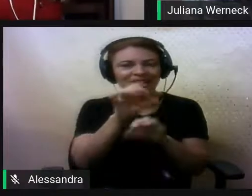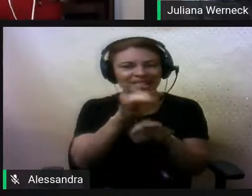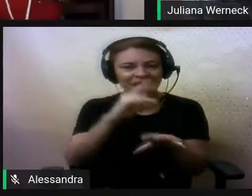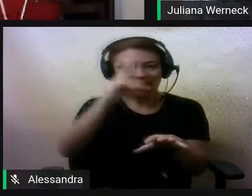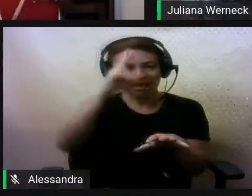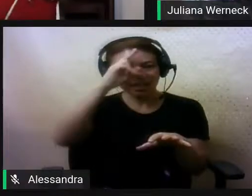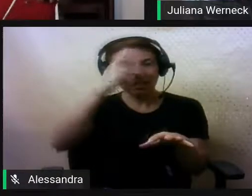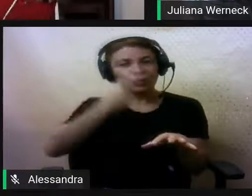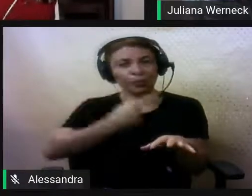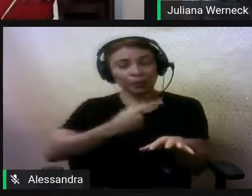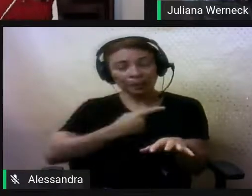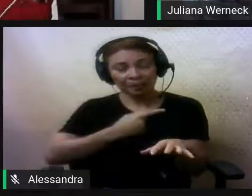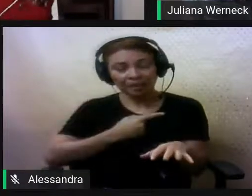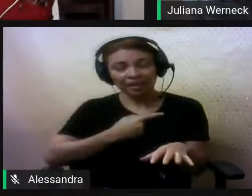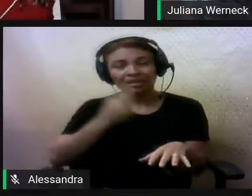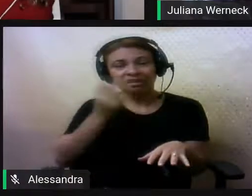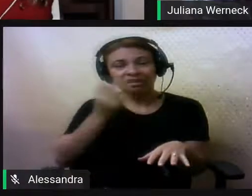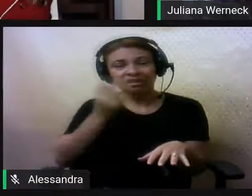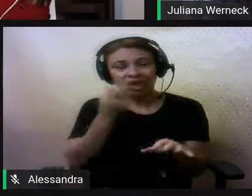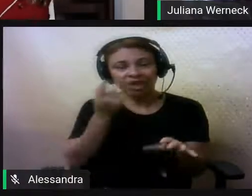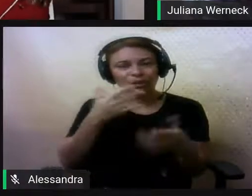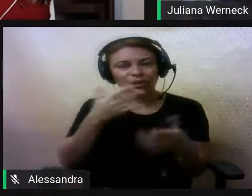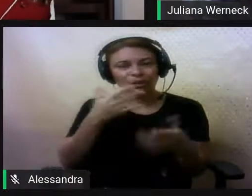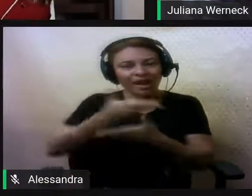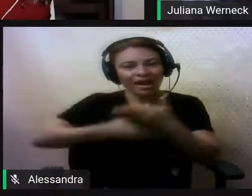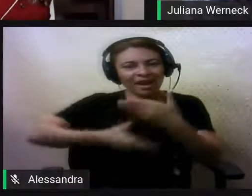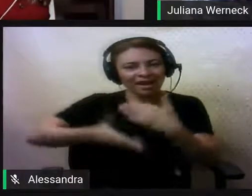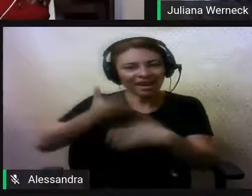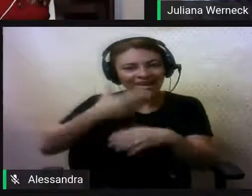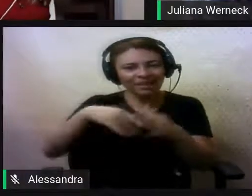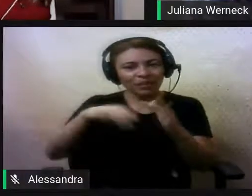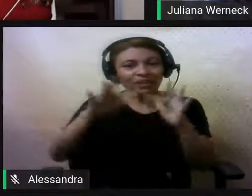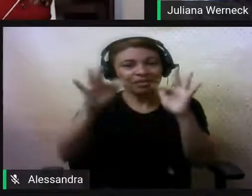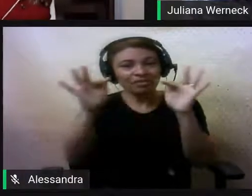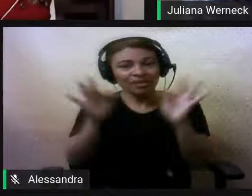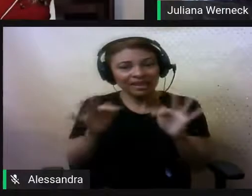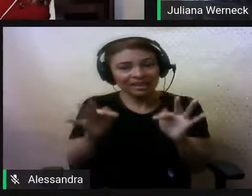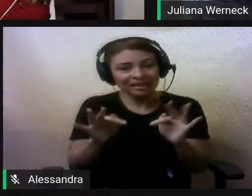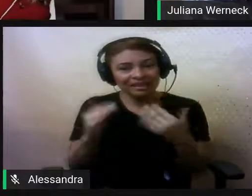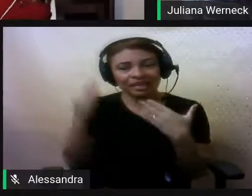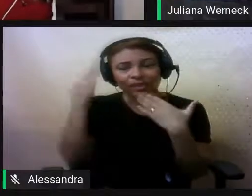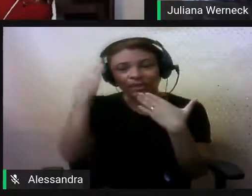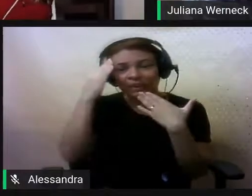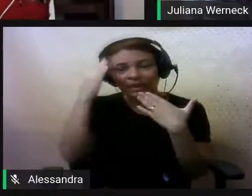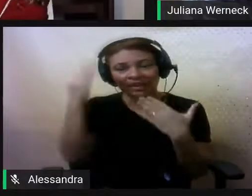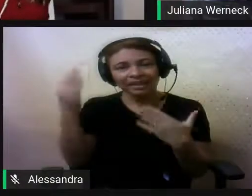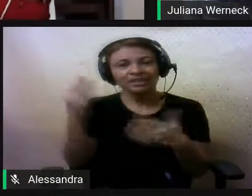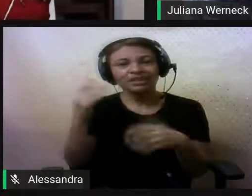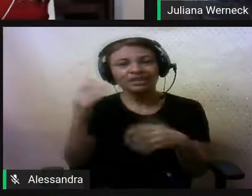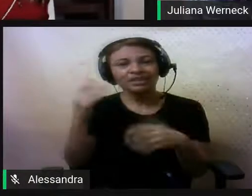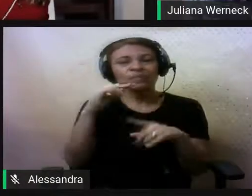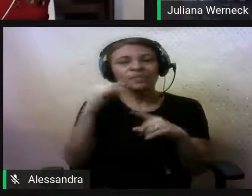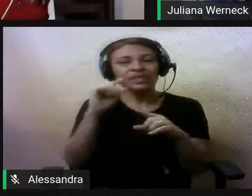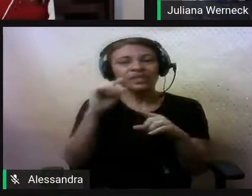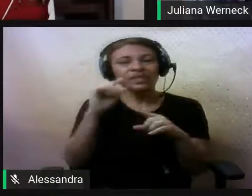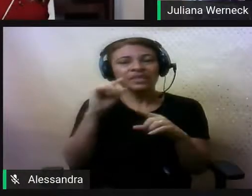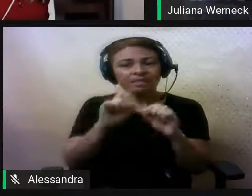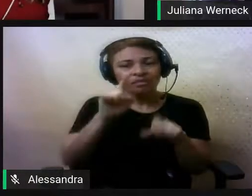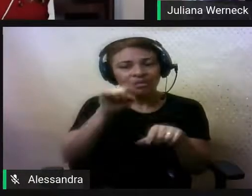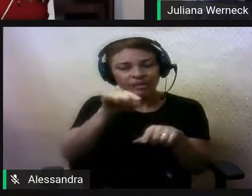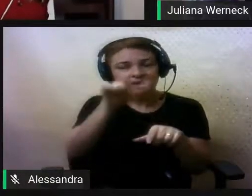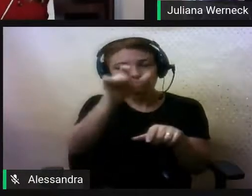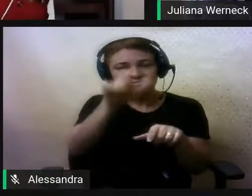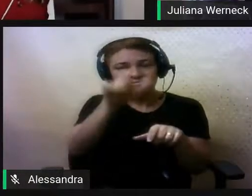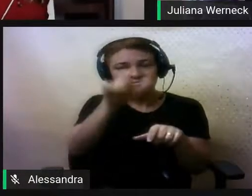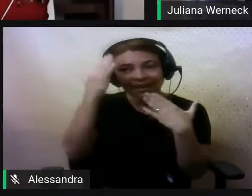autonomia, né? Então ela fala sobre essa relação também da felicidade com a gratidão, né? Que a gente ser grato nos